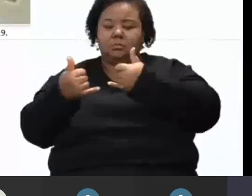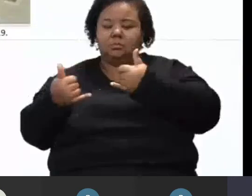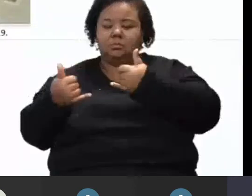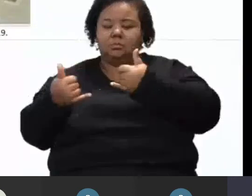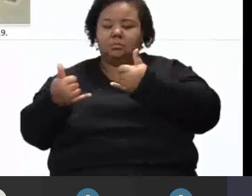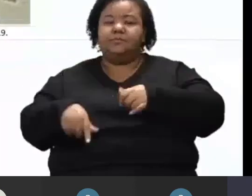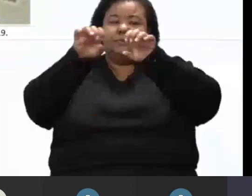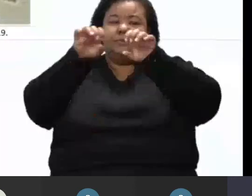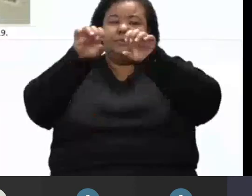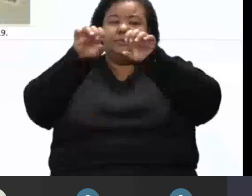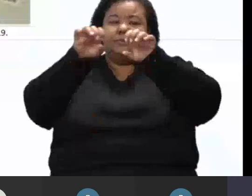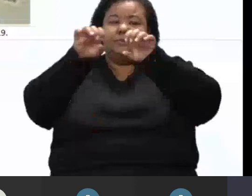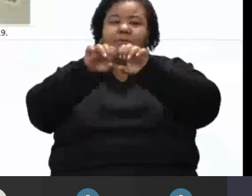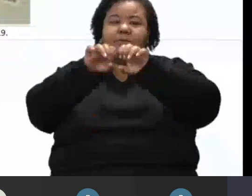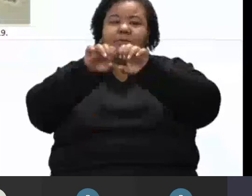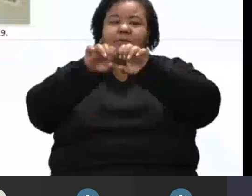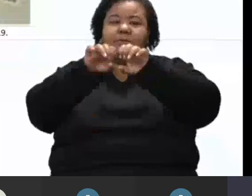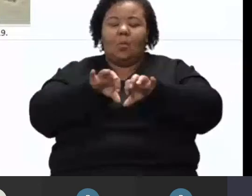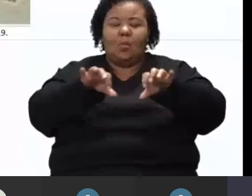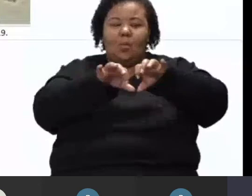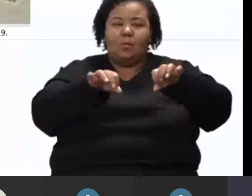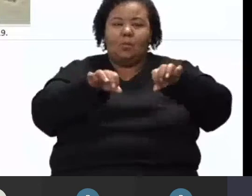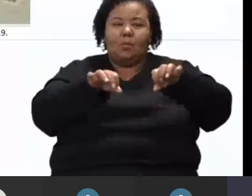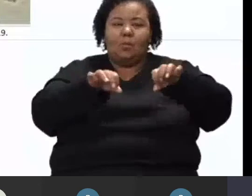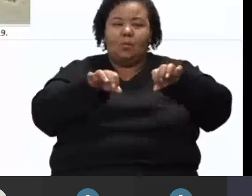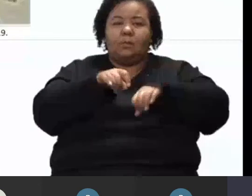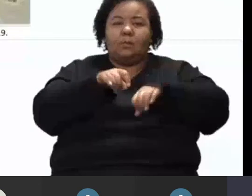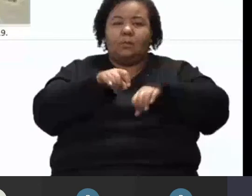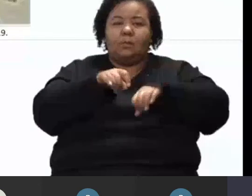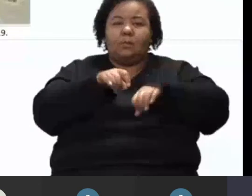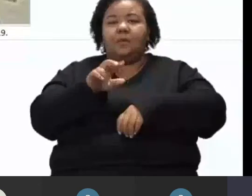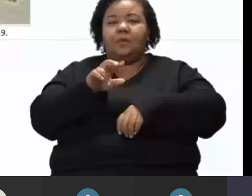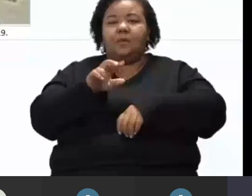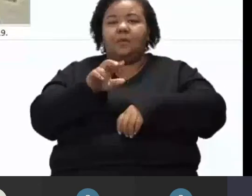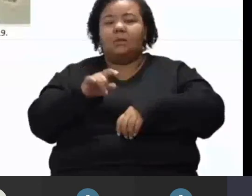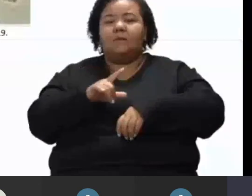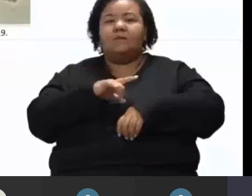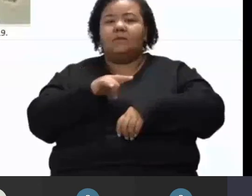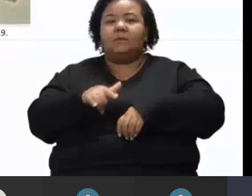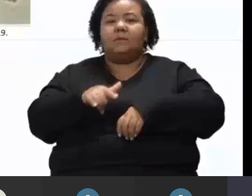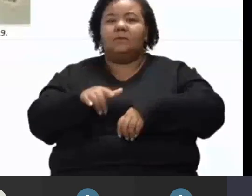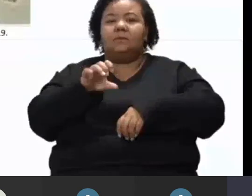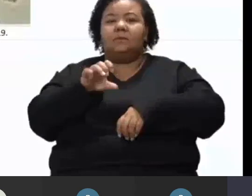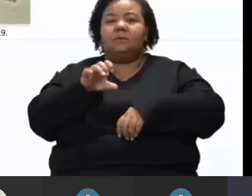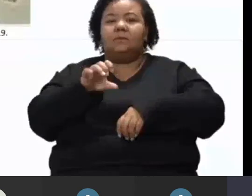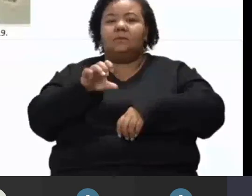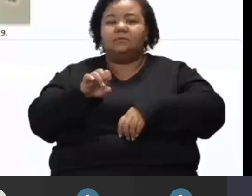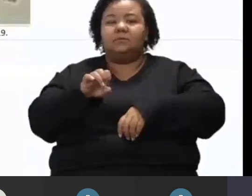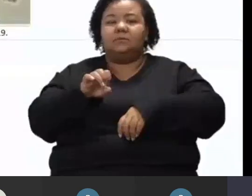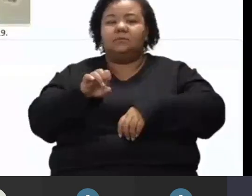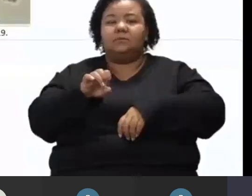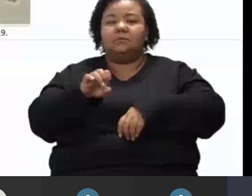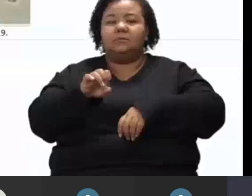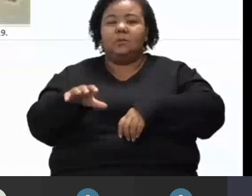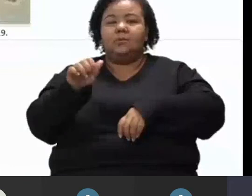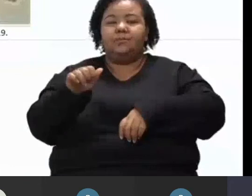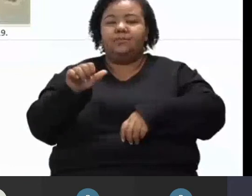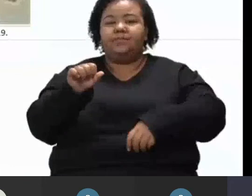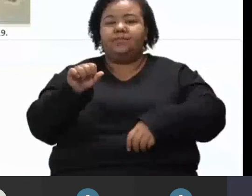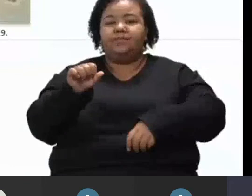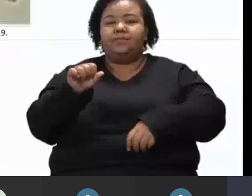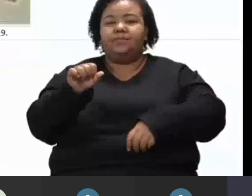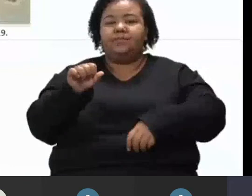basicamente estruturas tubulares. E a partir dessas hifas, nós temos os esporos assexuados. Então,